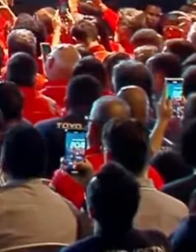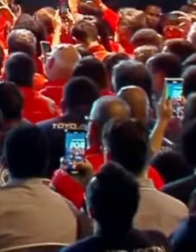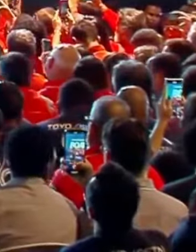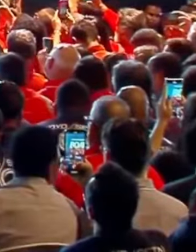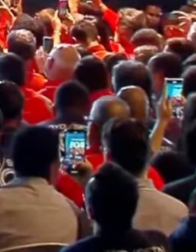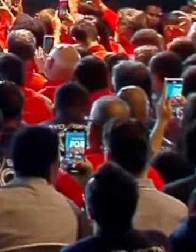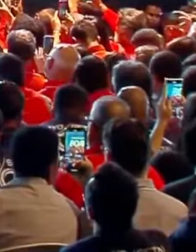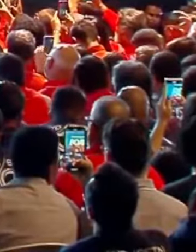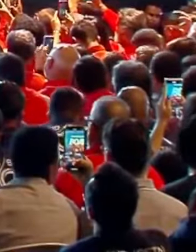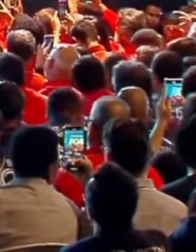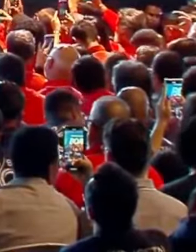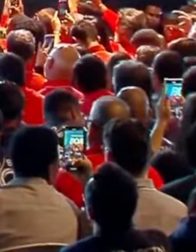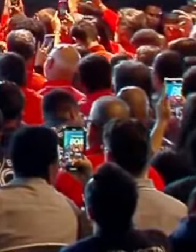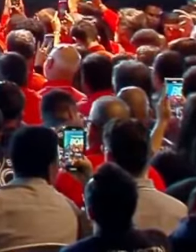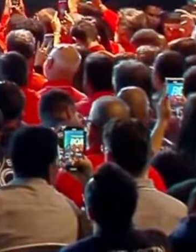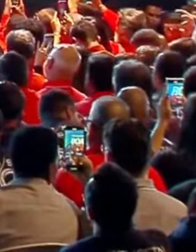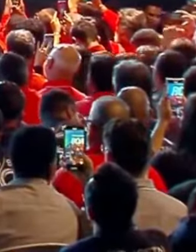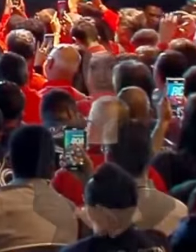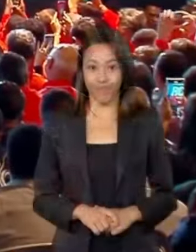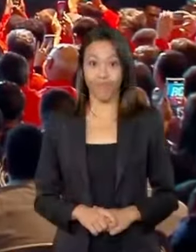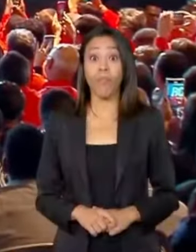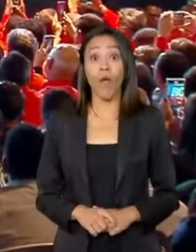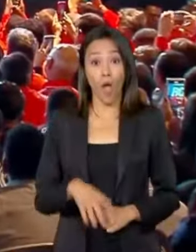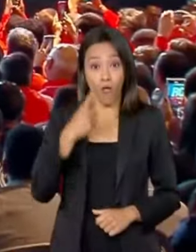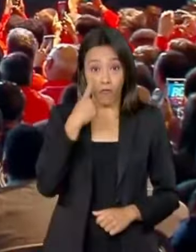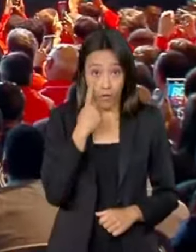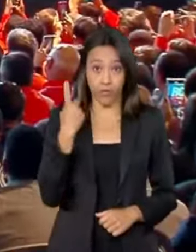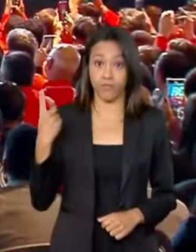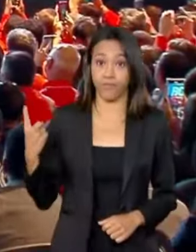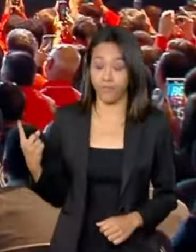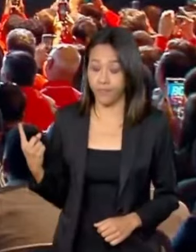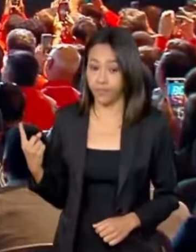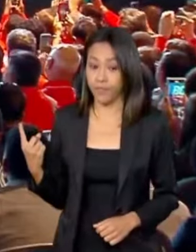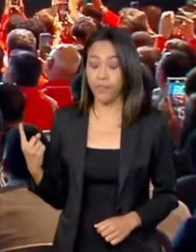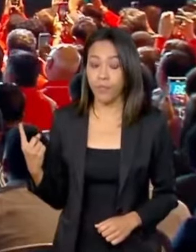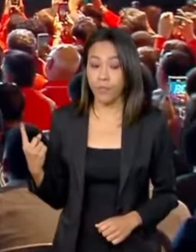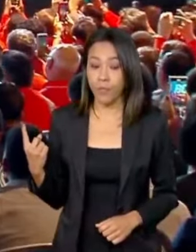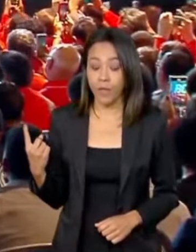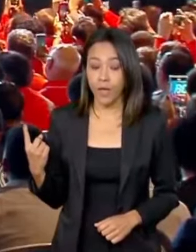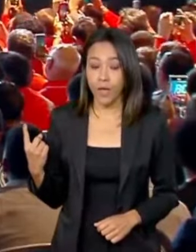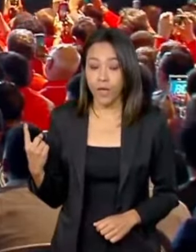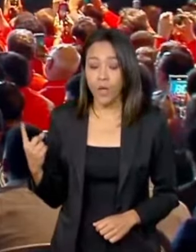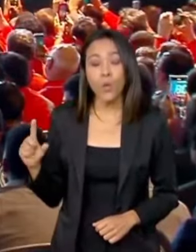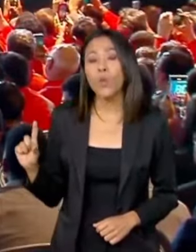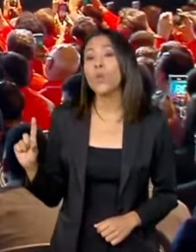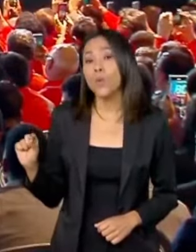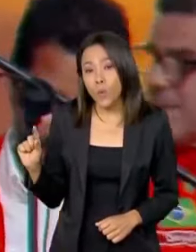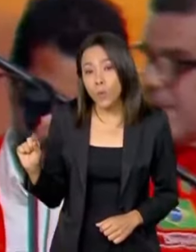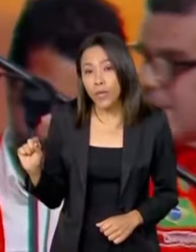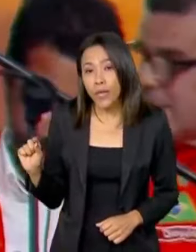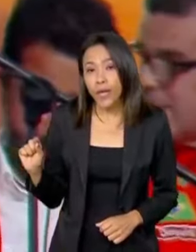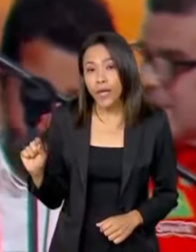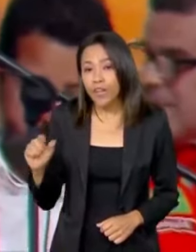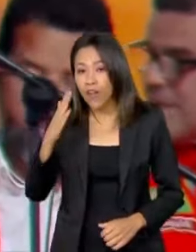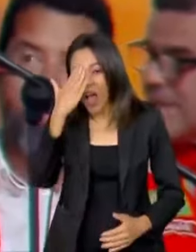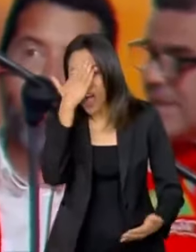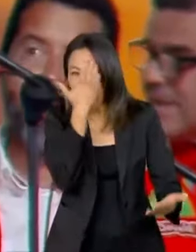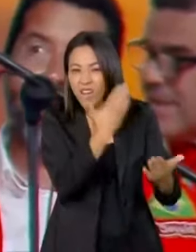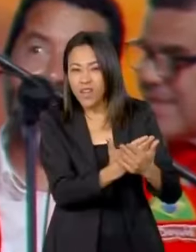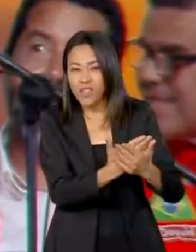Pode deixar aqui. Bem, vocês vejam por que que a gente não pode acreditar em fake